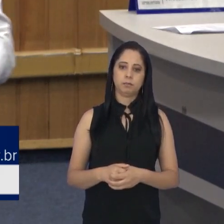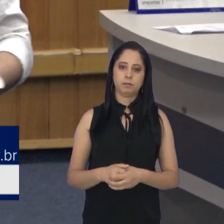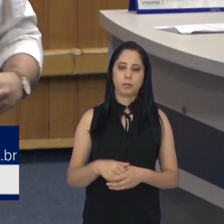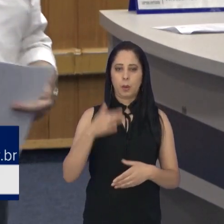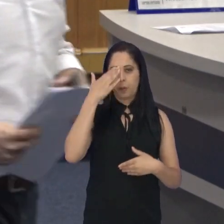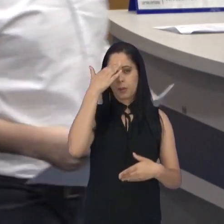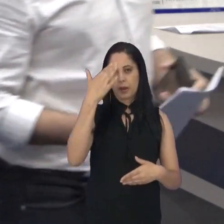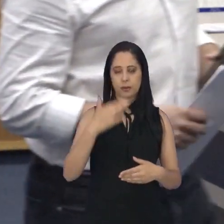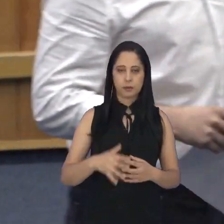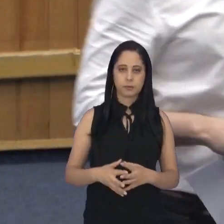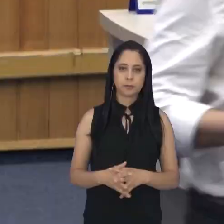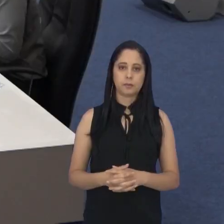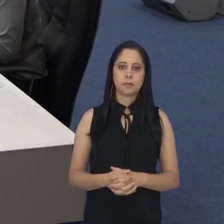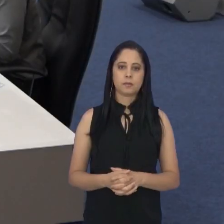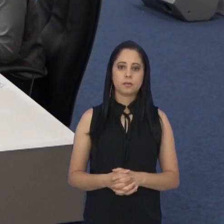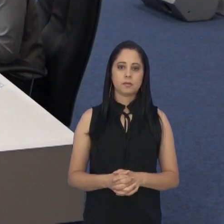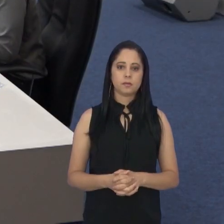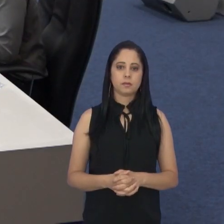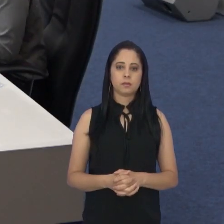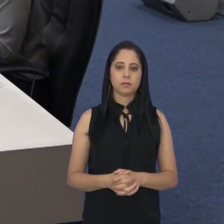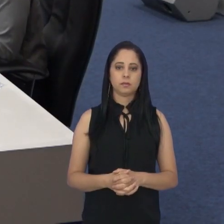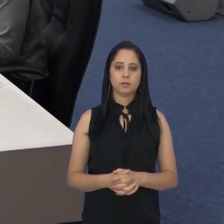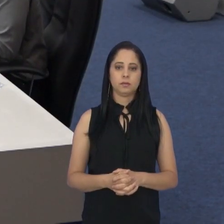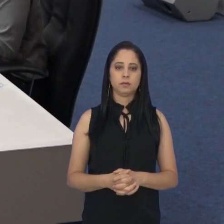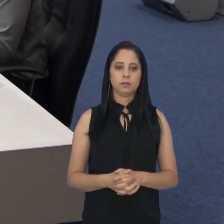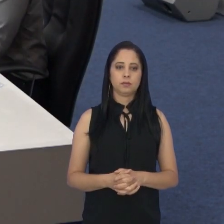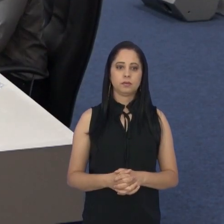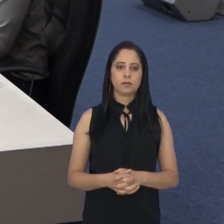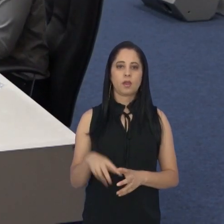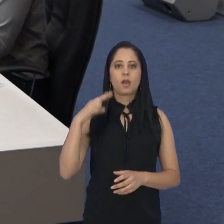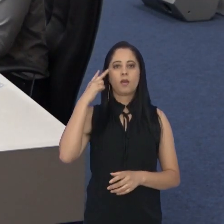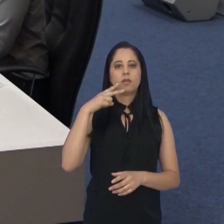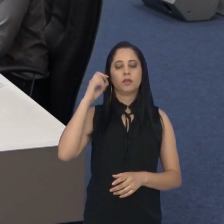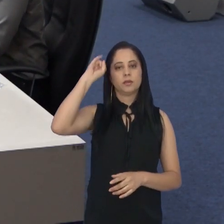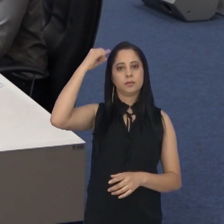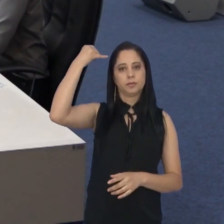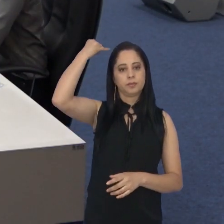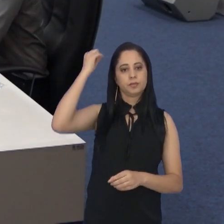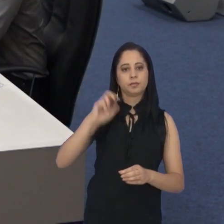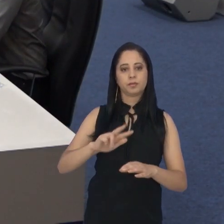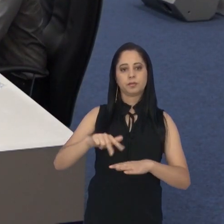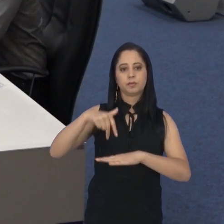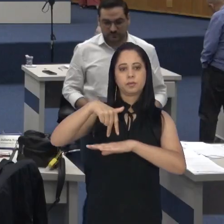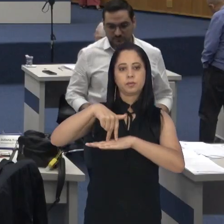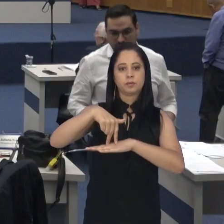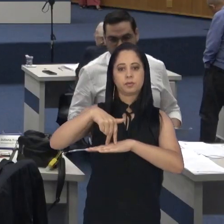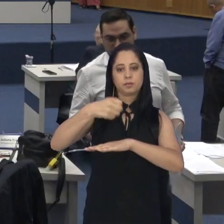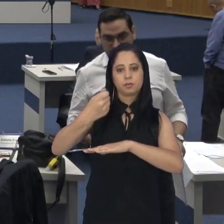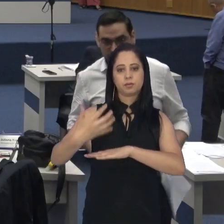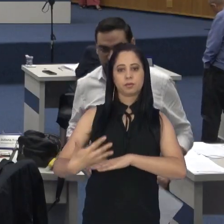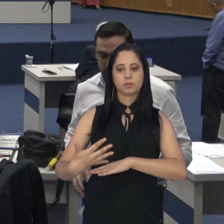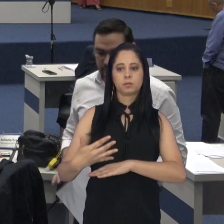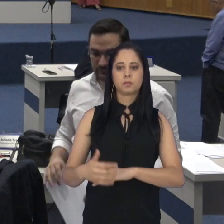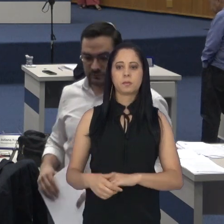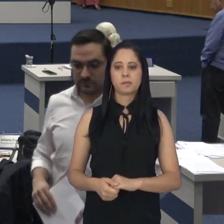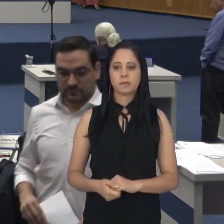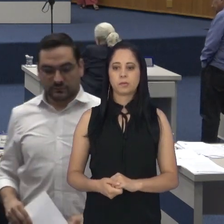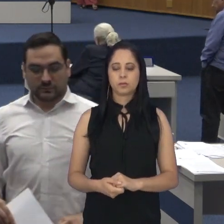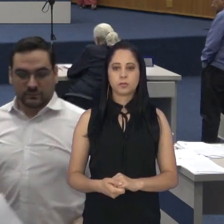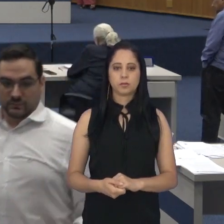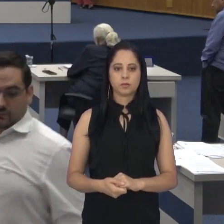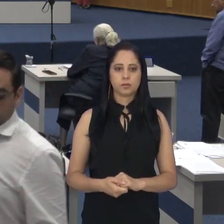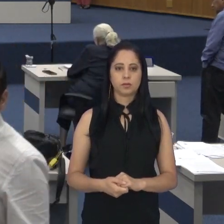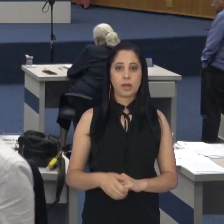Obrigado. Encaminhamento de votação, vereador Dr. José Cláudio. Presidente, caminhar meu